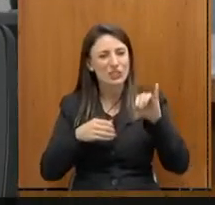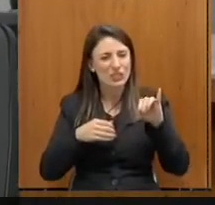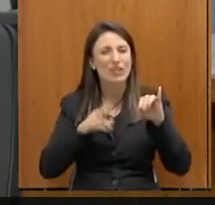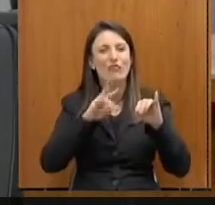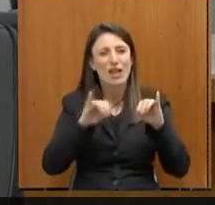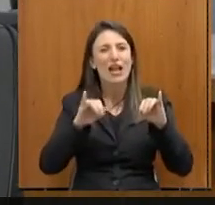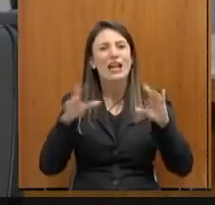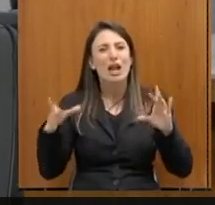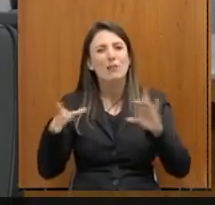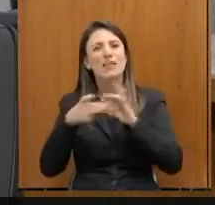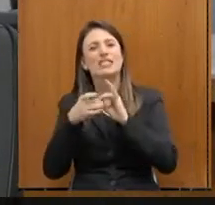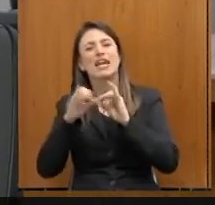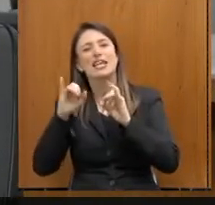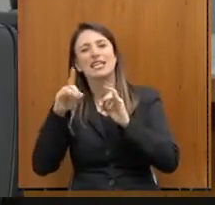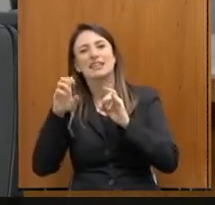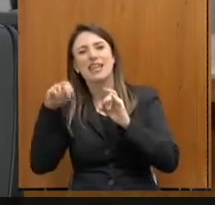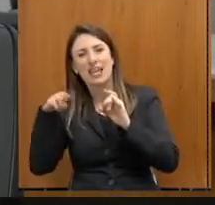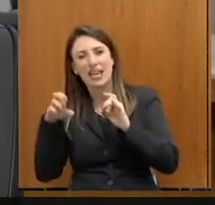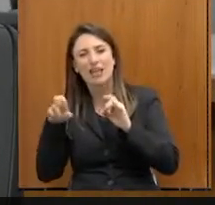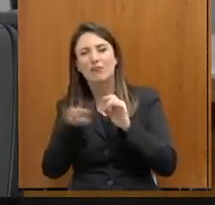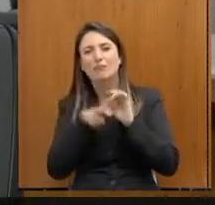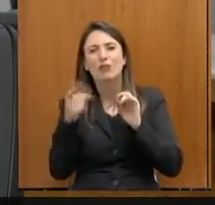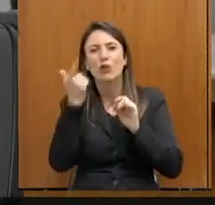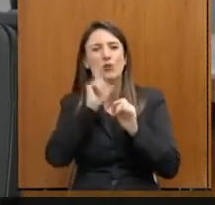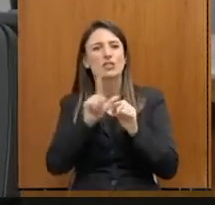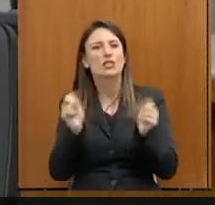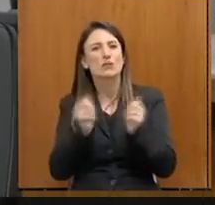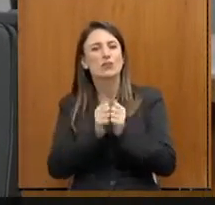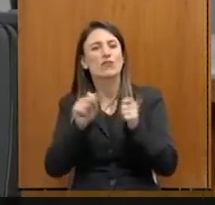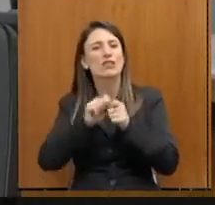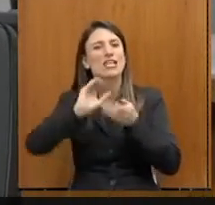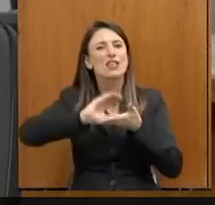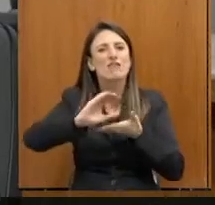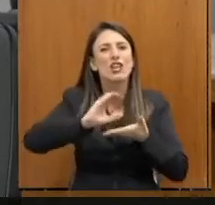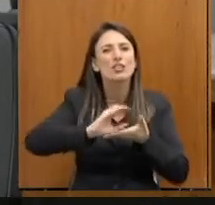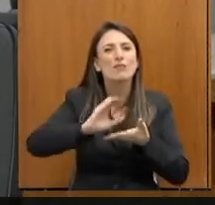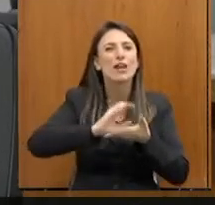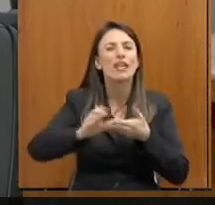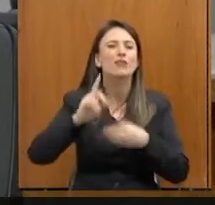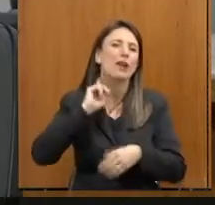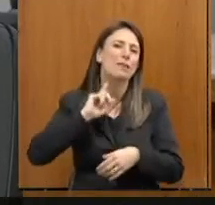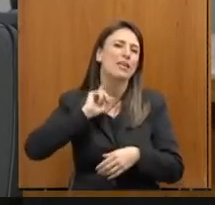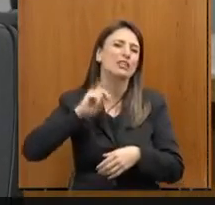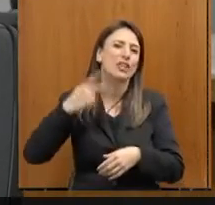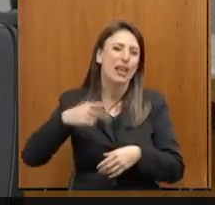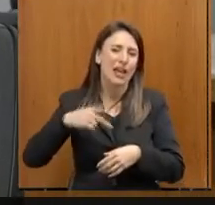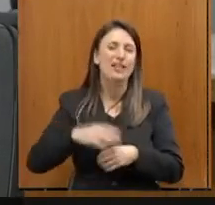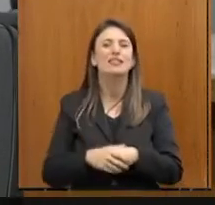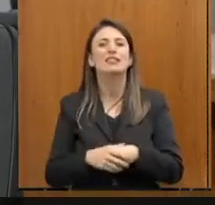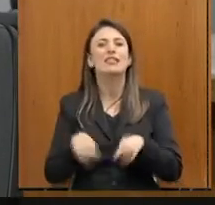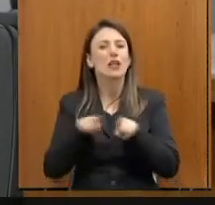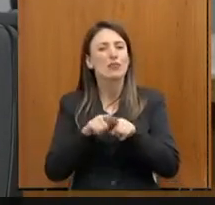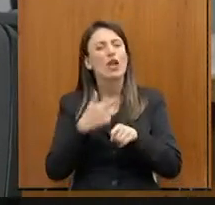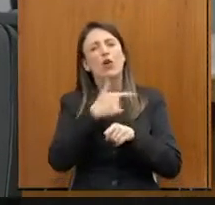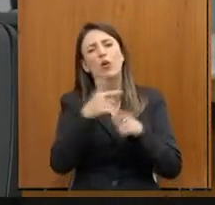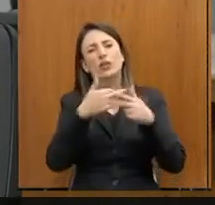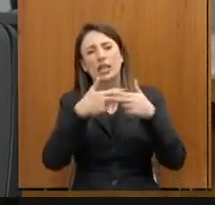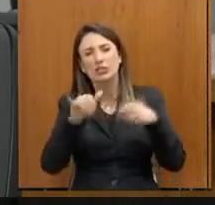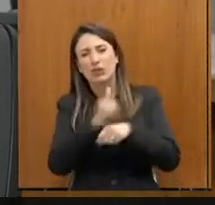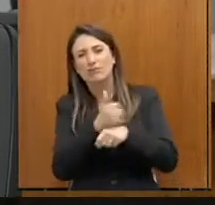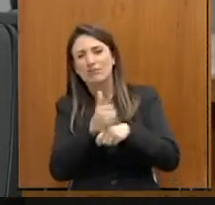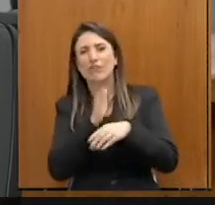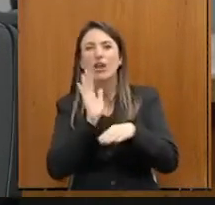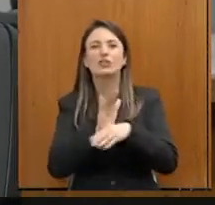um atrator de investimentos também para Minas Gerais e o e outras ações vão ajudar no desenvolvimento de Minas